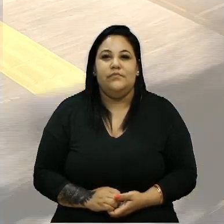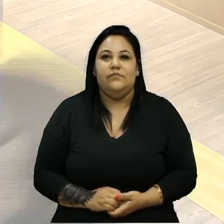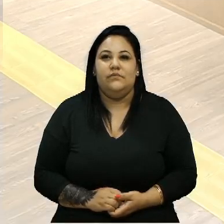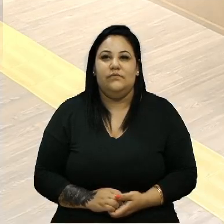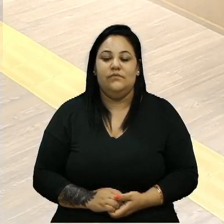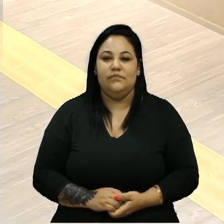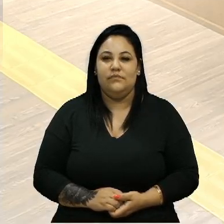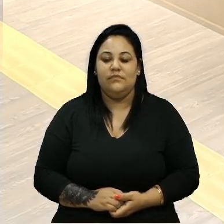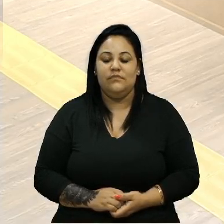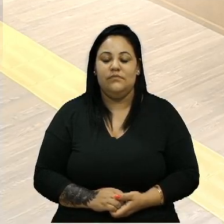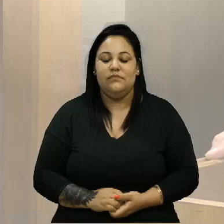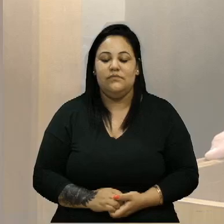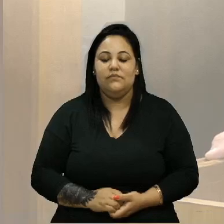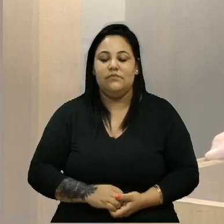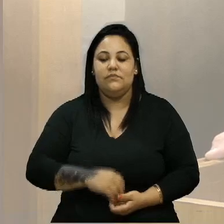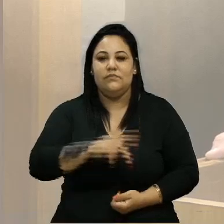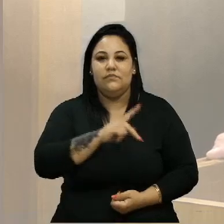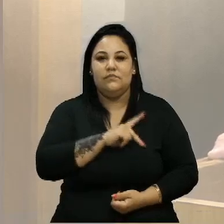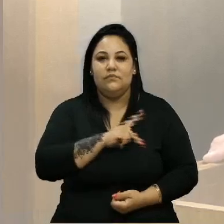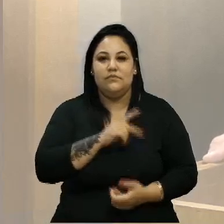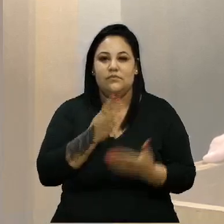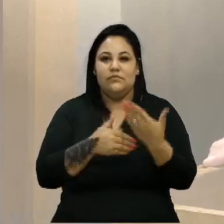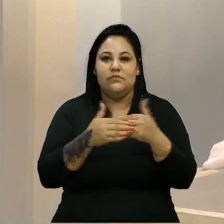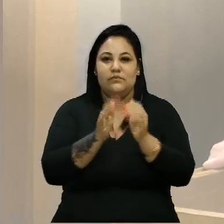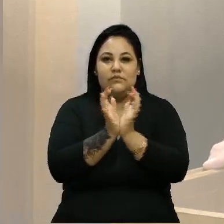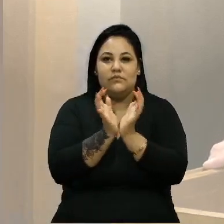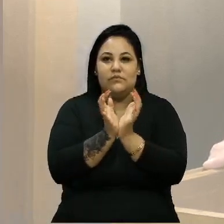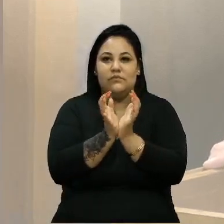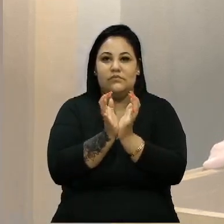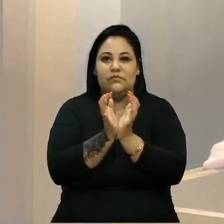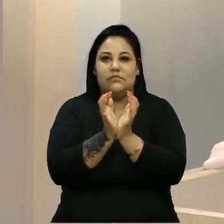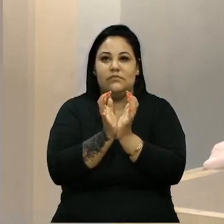Senhor presidente, caros colegas,